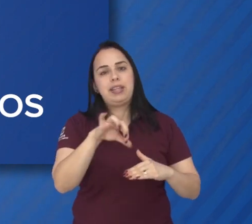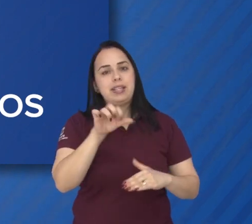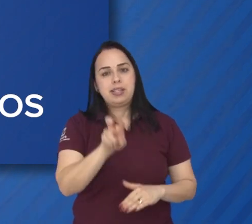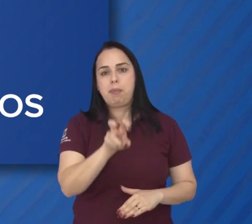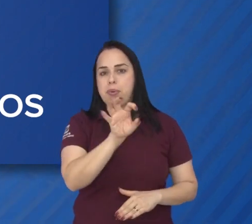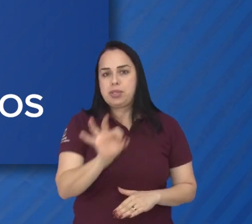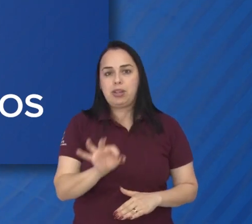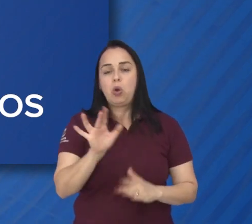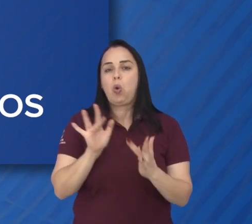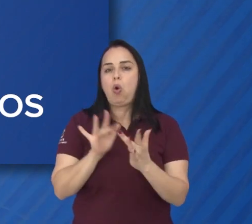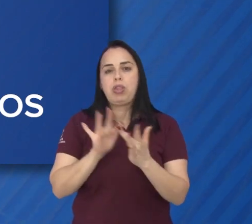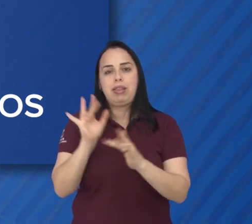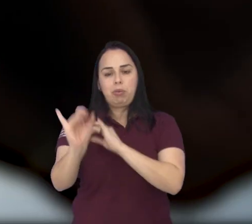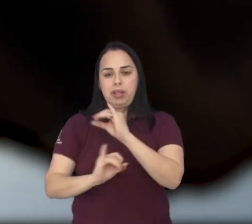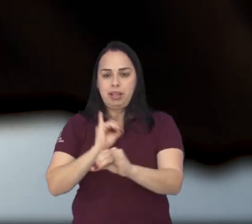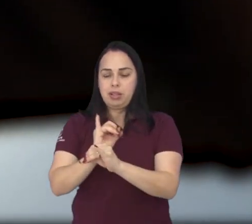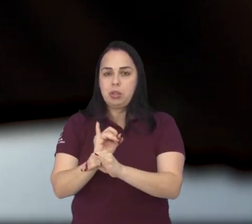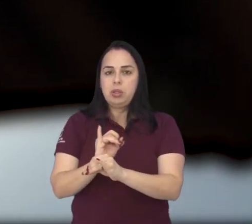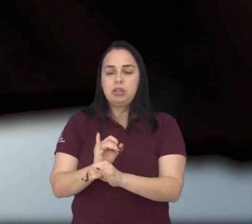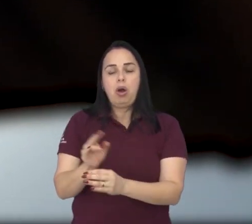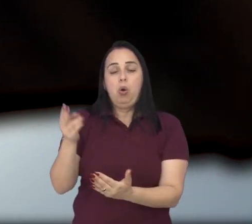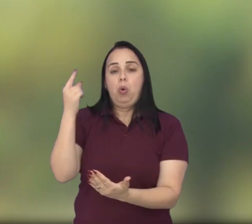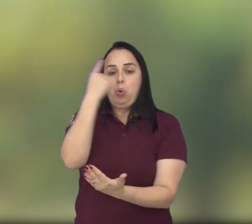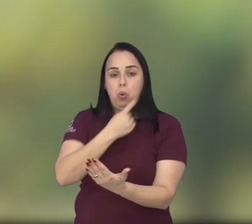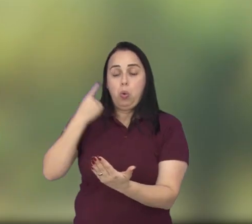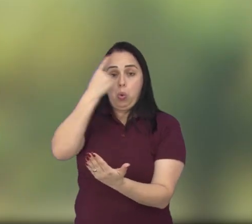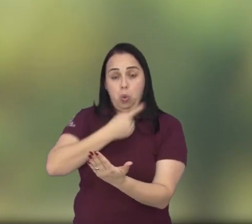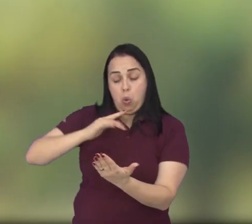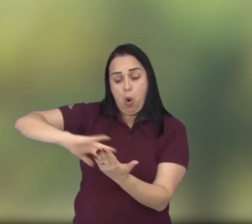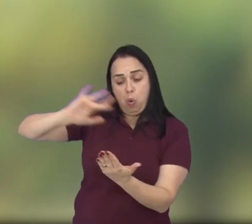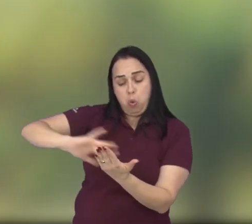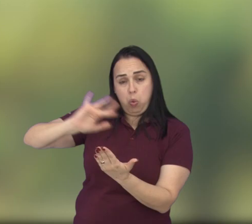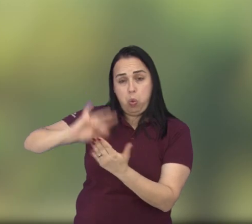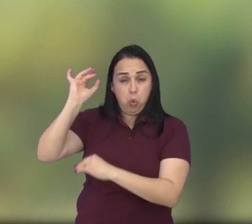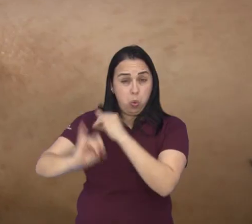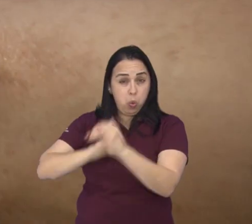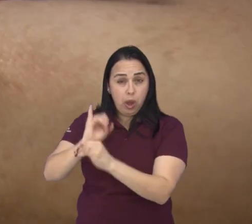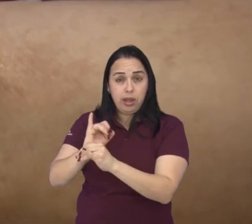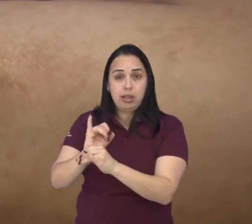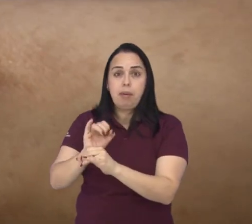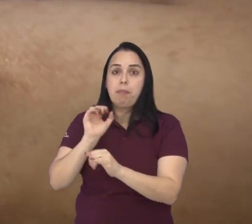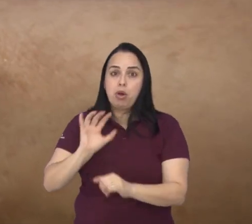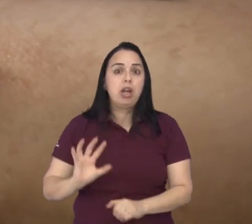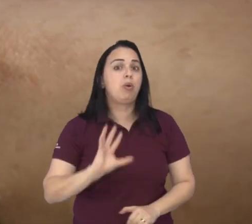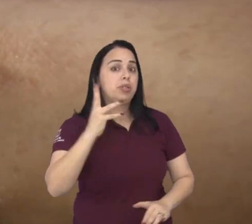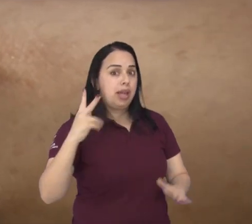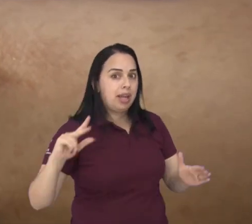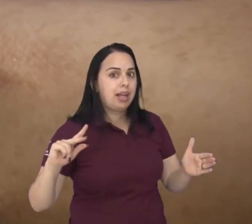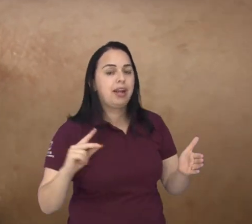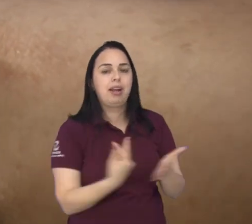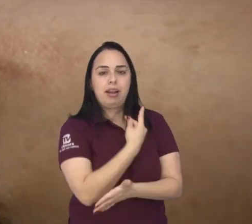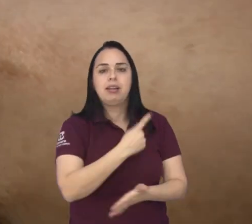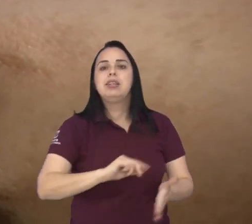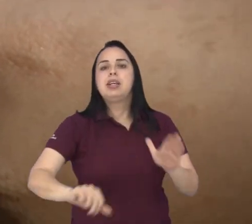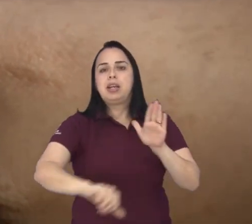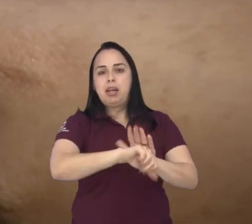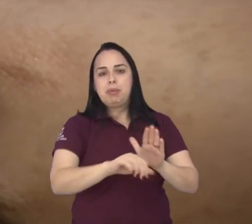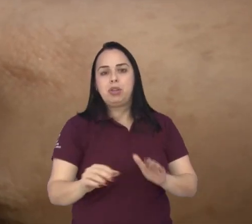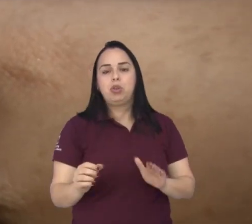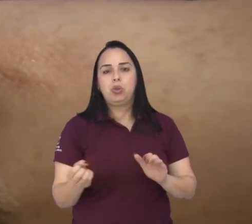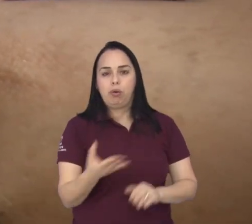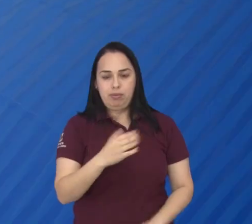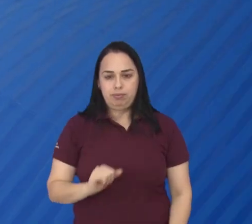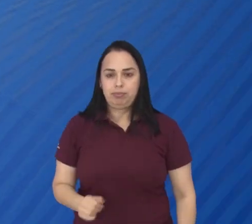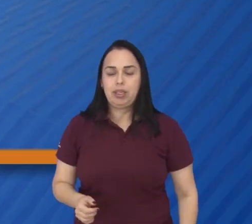para 95%. O uso desenfreado da tecnologia dá lugar a novos crimes, que aumentaram